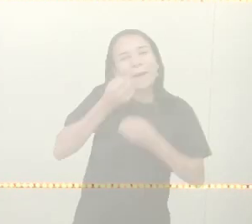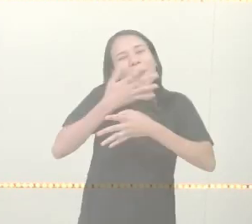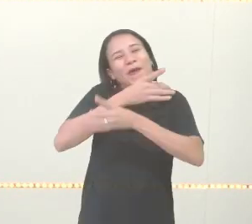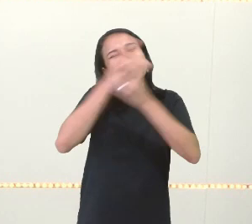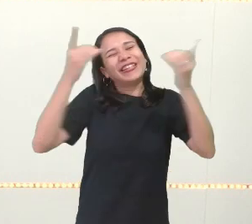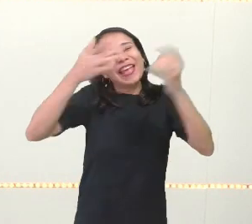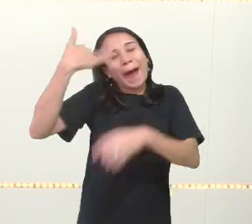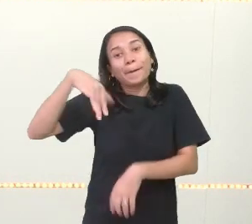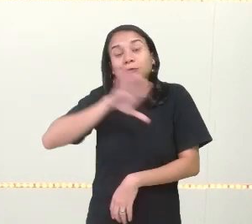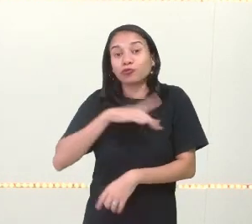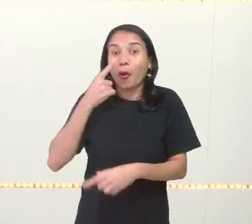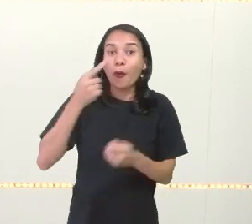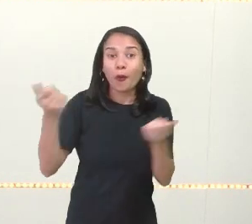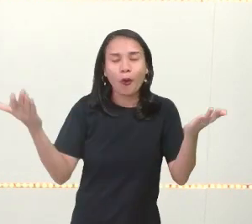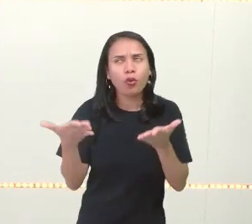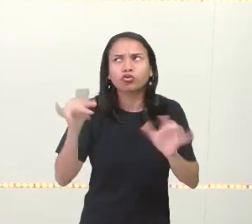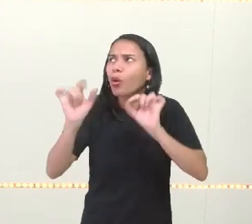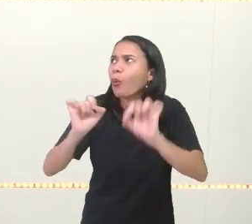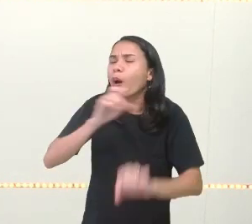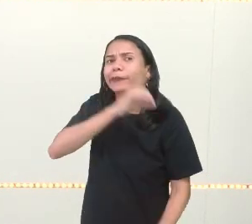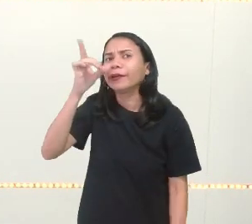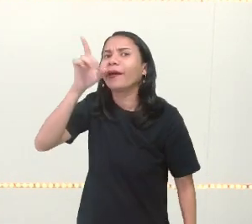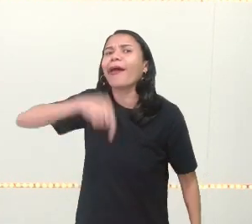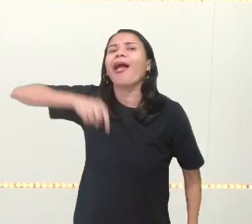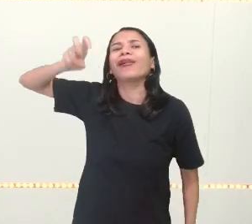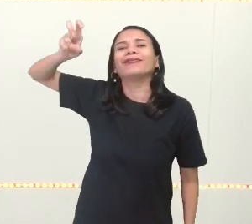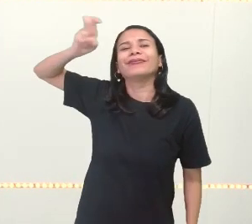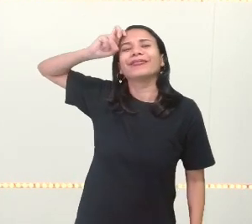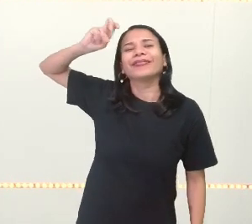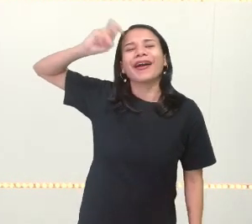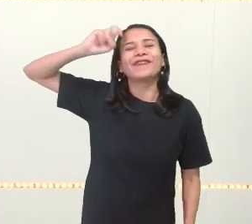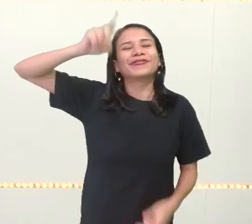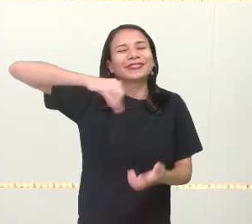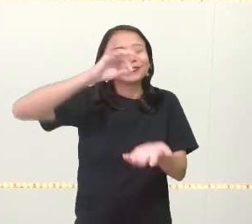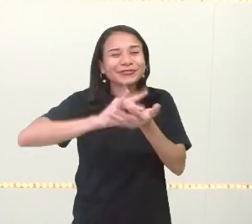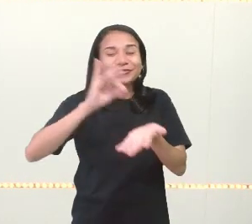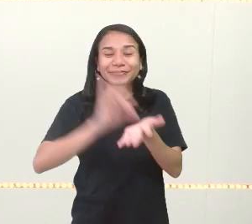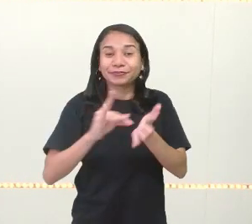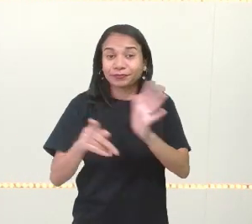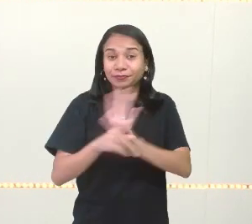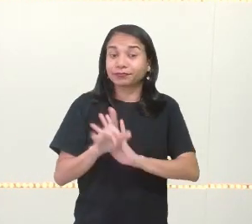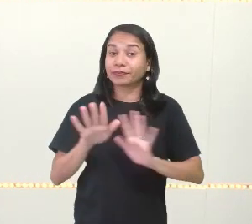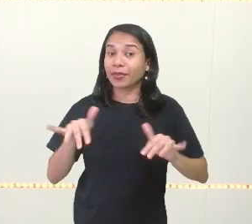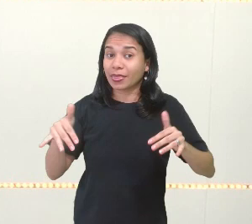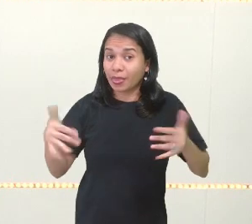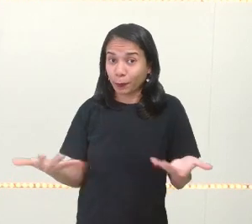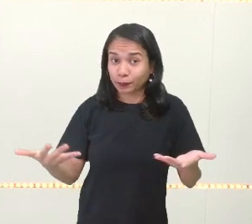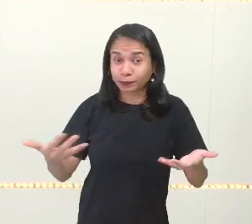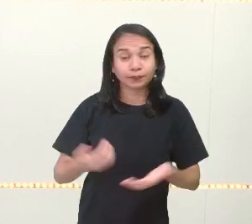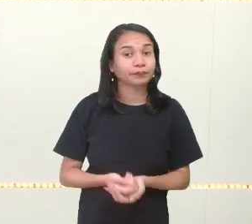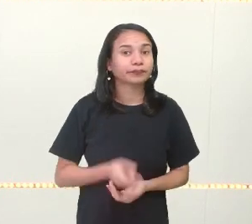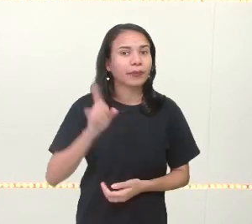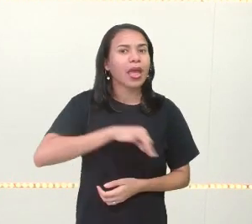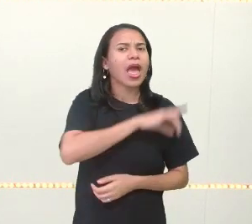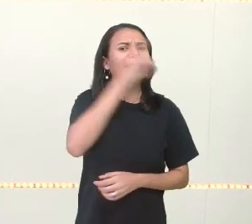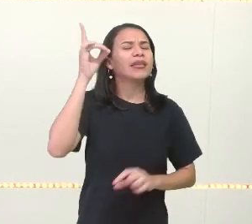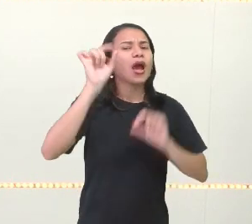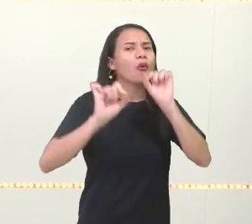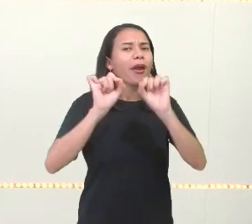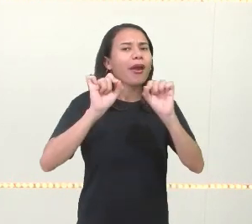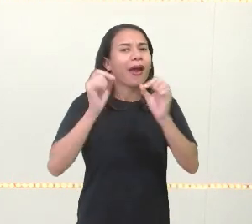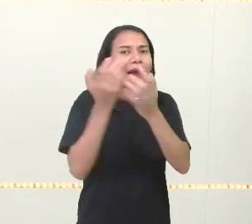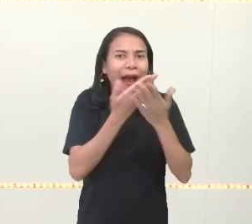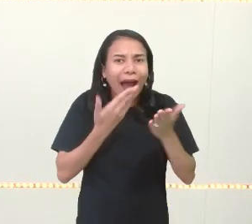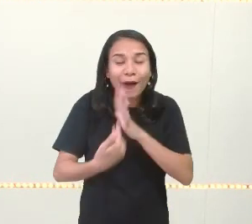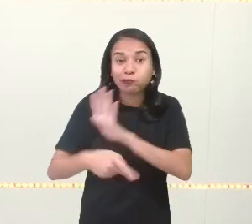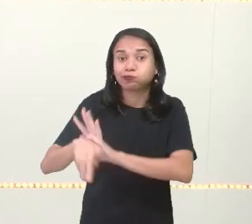Bom dia, pessoal! Hoje é que dia da semana? Quinta-feira, exatamente. Então, é dia de quê? Aula de